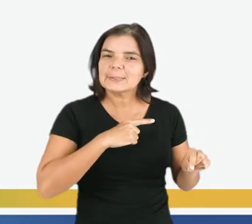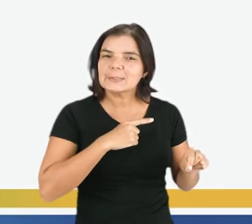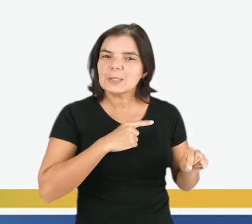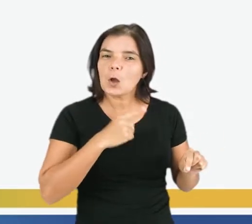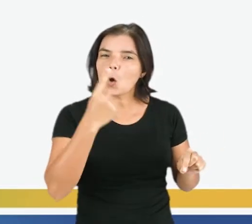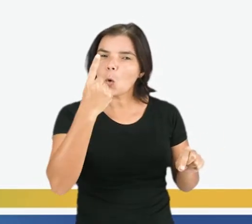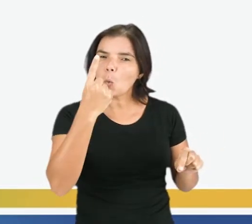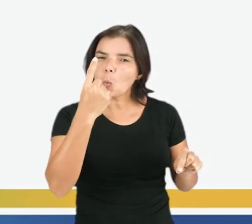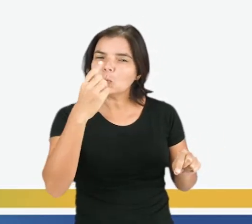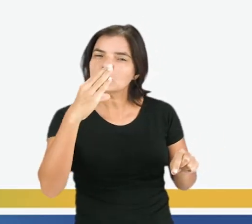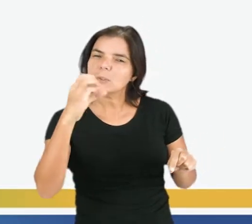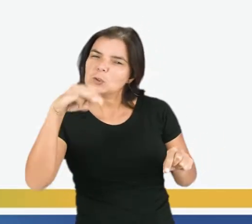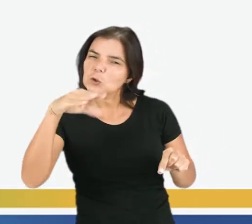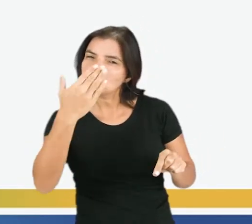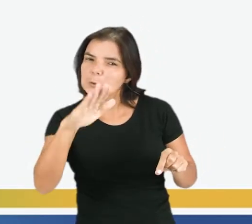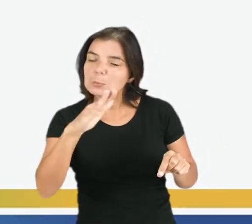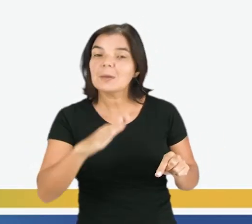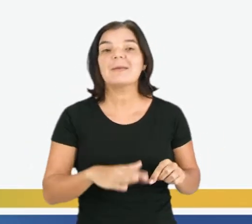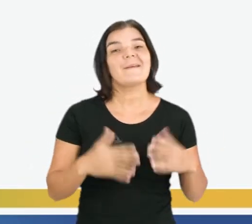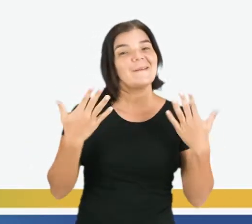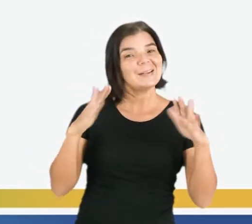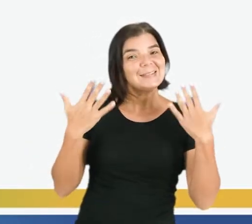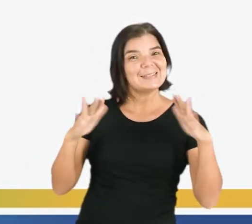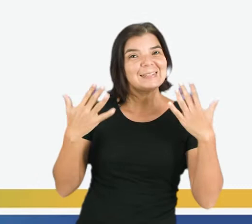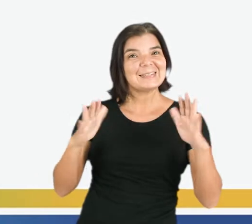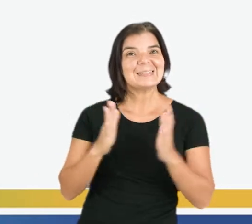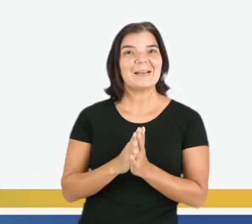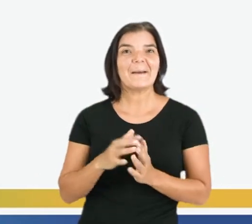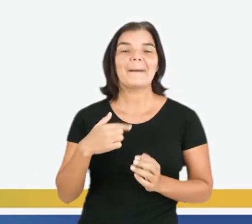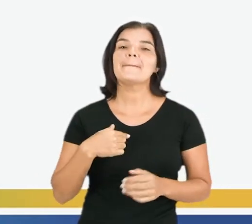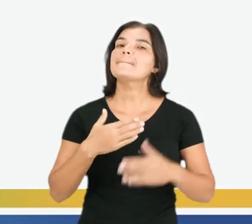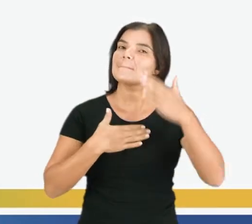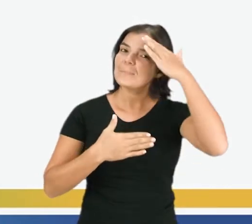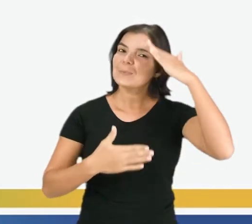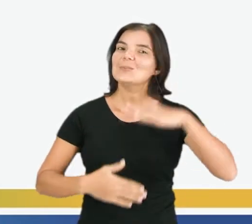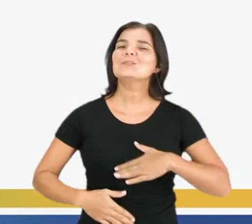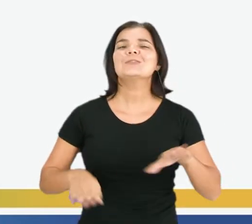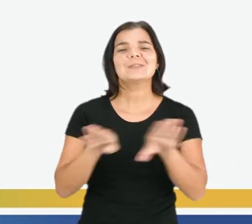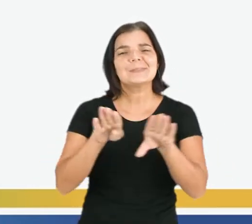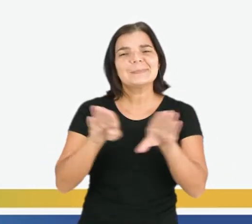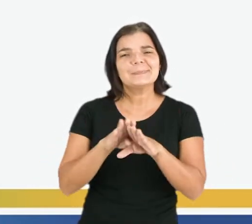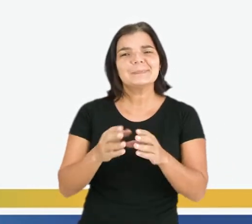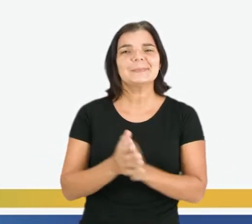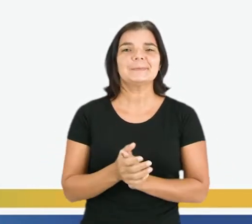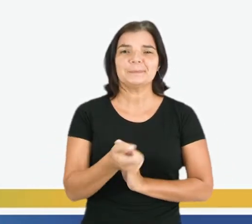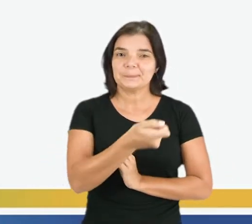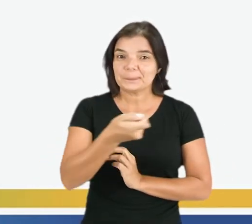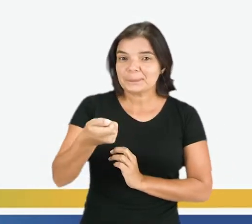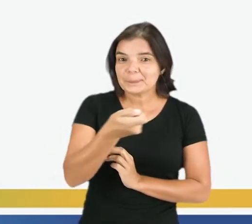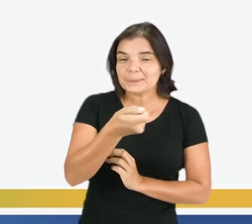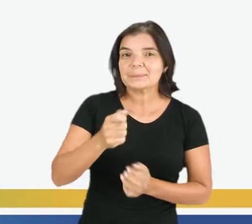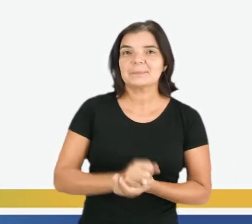11 centímetros e meio. Põe minha medida. Me mede.